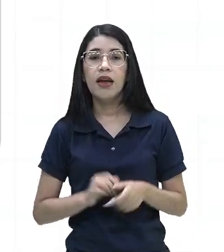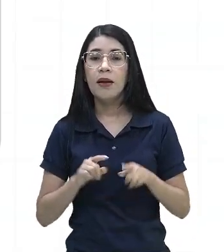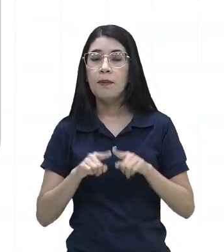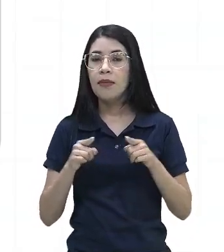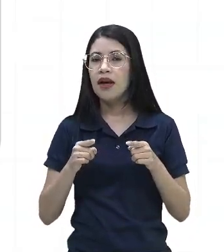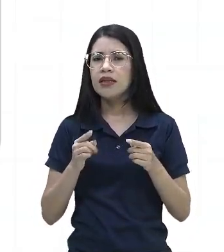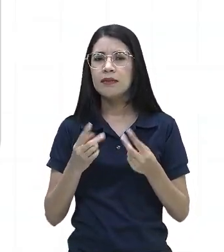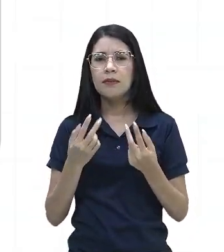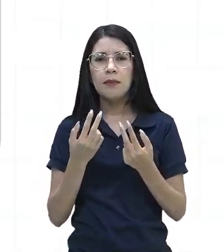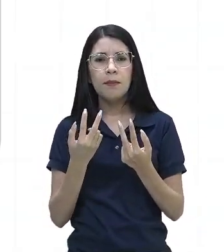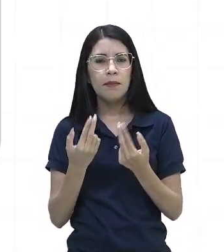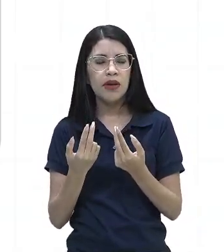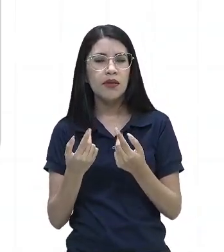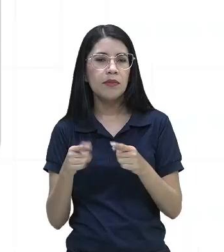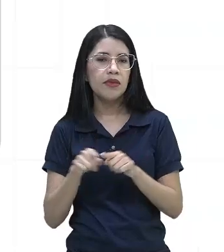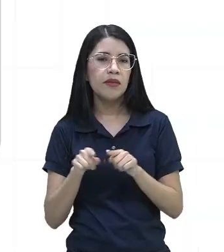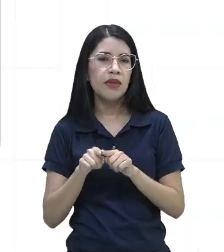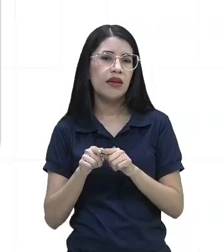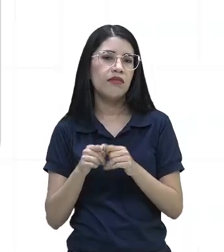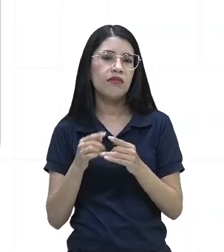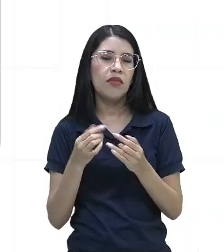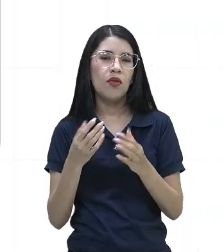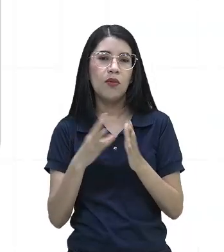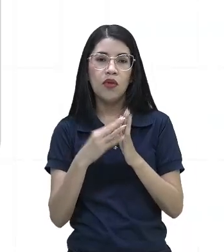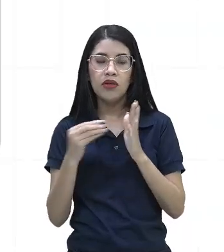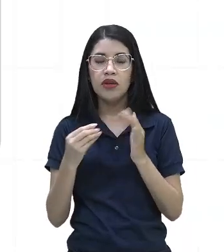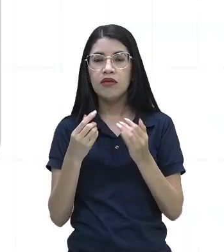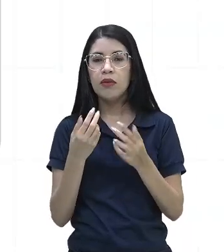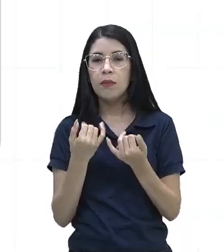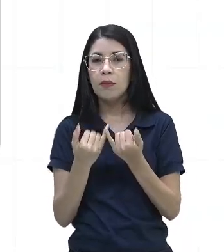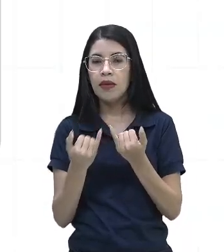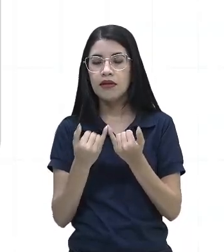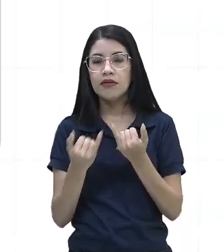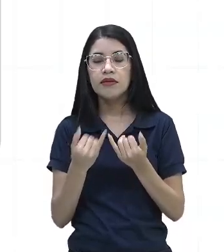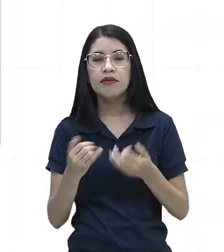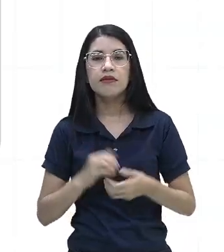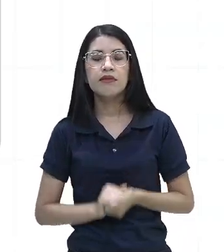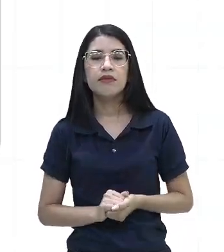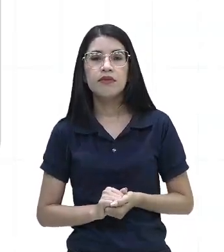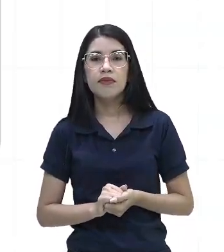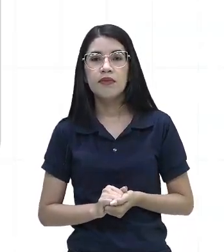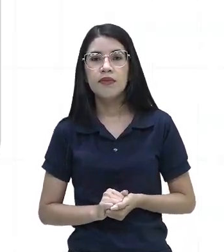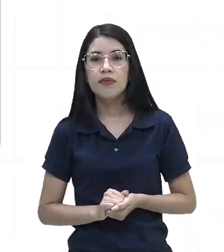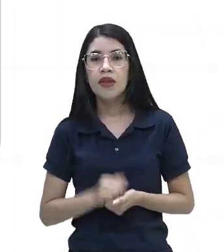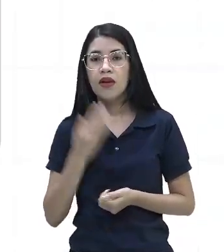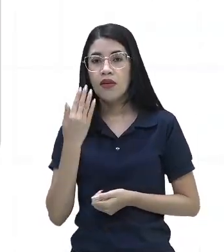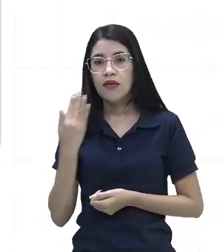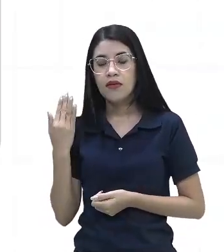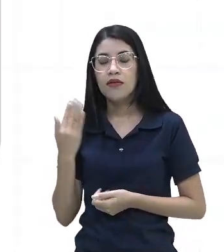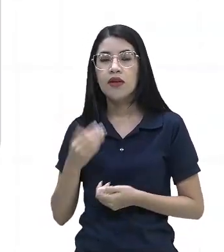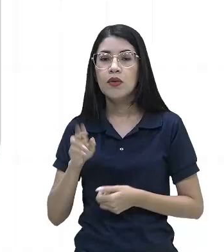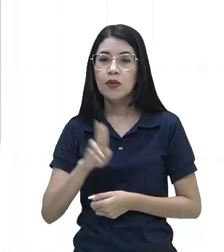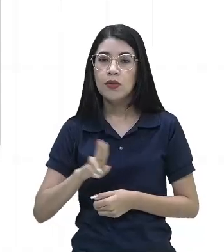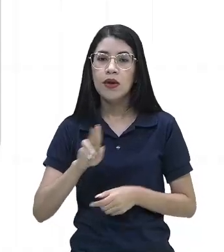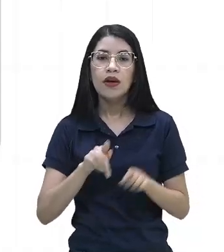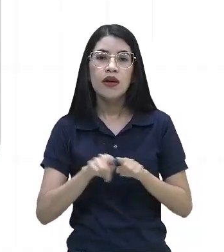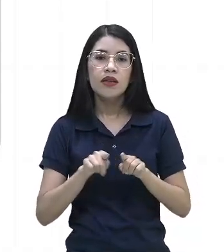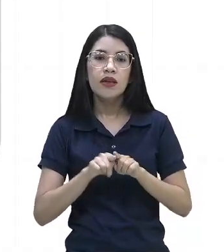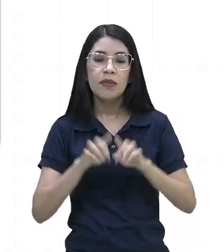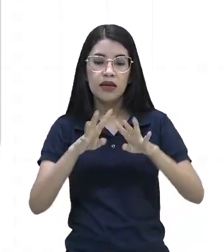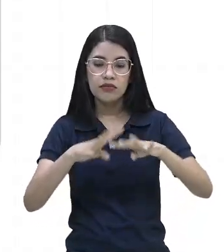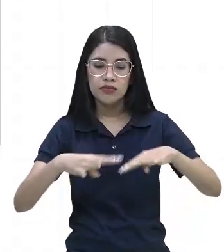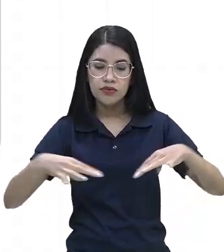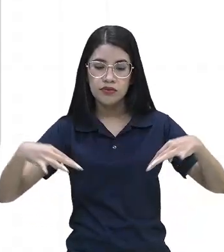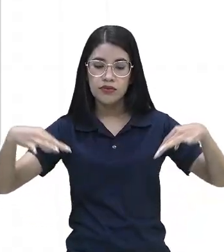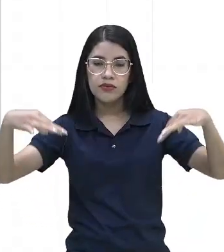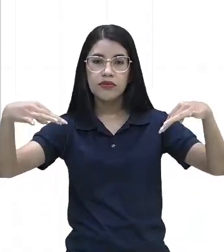o mesmo padrão aqui. Nessa parte aqui, ele parece muito, né? Mas sempre utilizando como se fosse um anfiteatro,